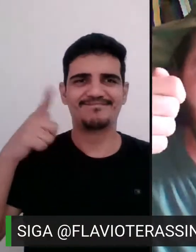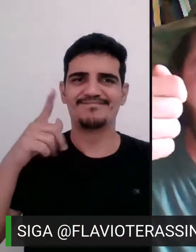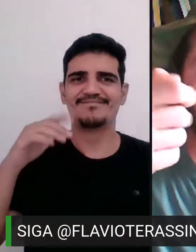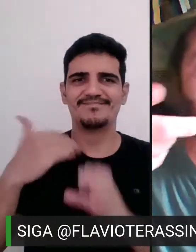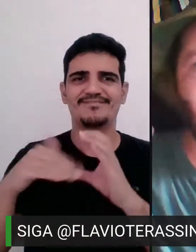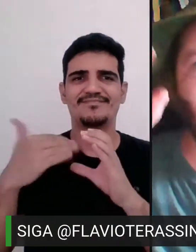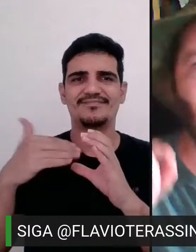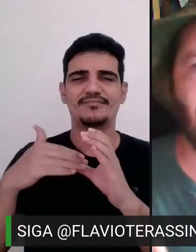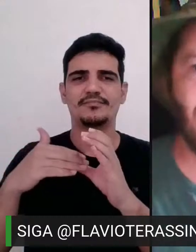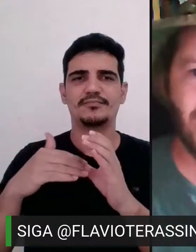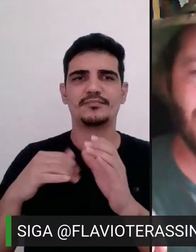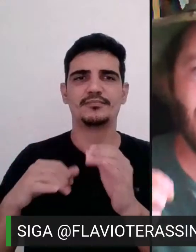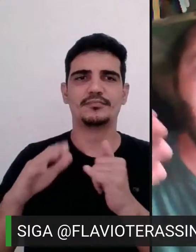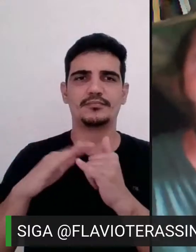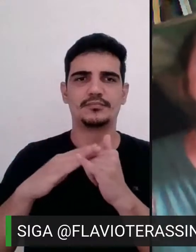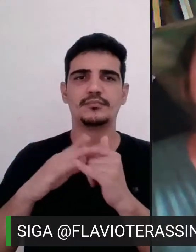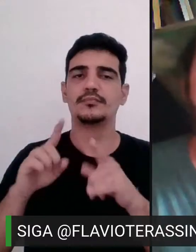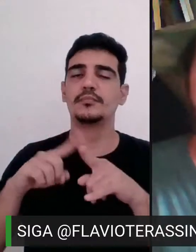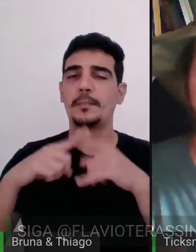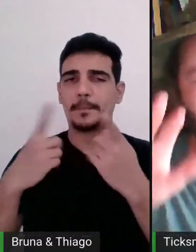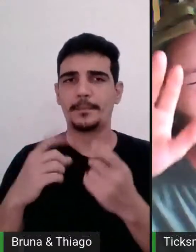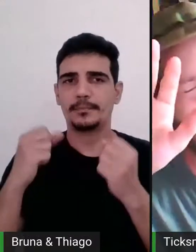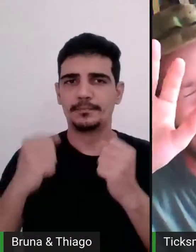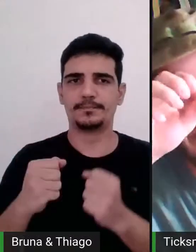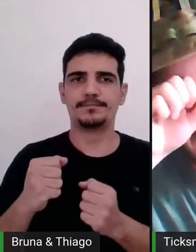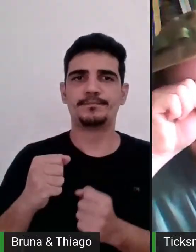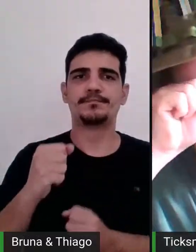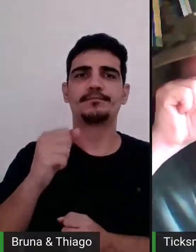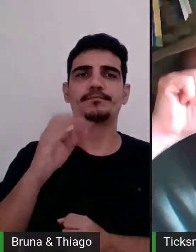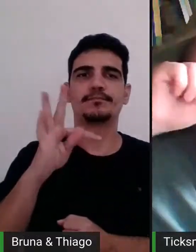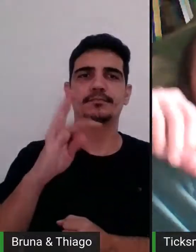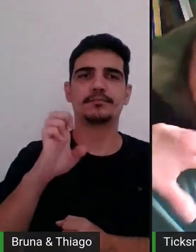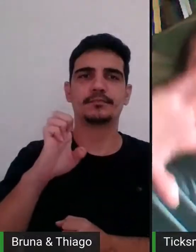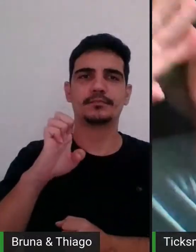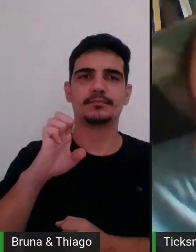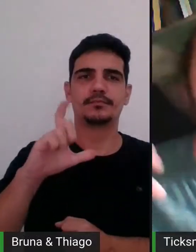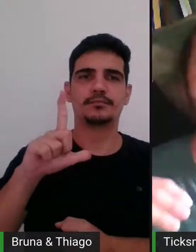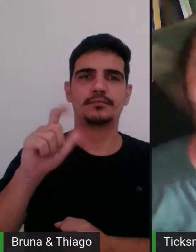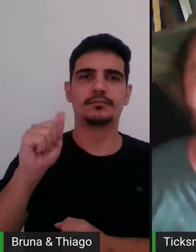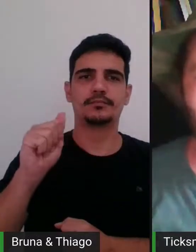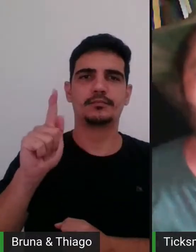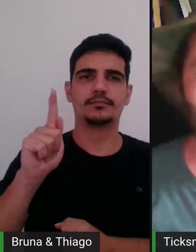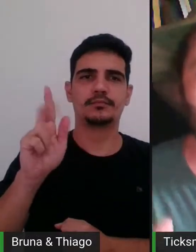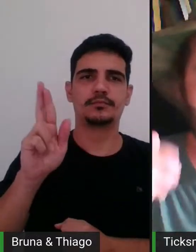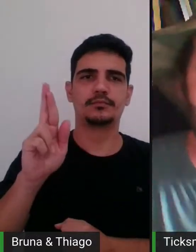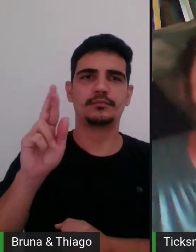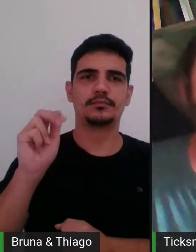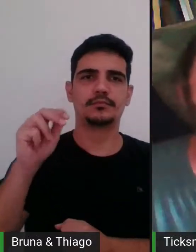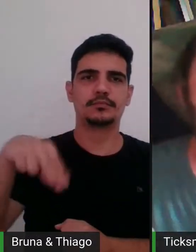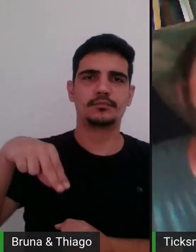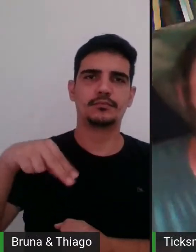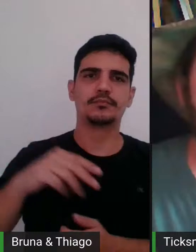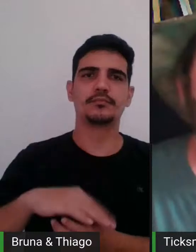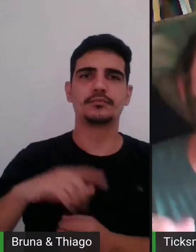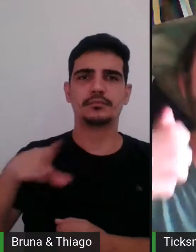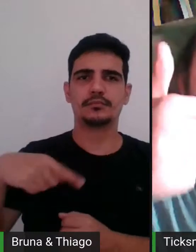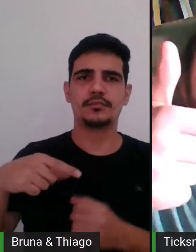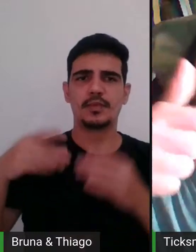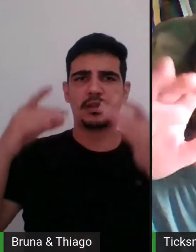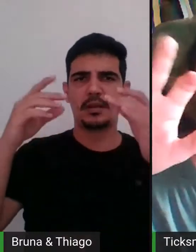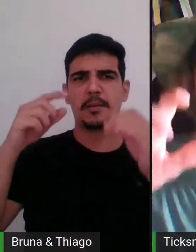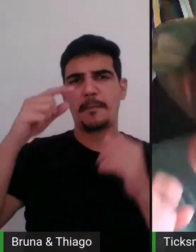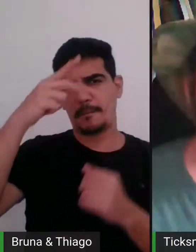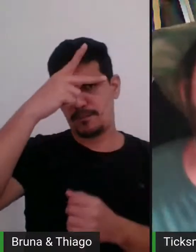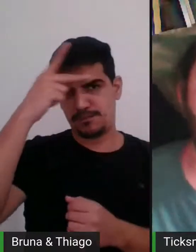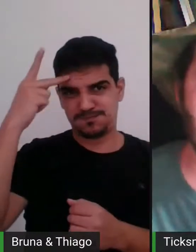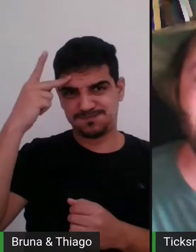consigo mandar via o Telegram lá, que é uma forma prática. Eu não vou deixar meu WhatsApp, porque senão vai ficar no YouTube e depois aí é muita gente mandando mensagem.